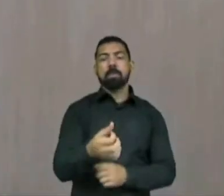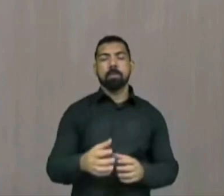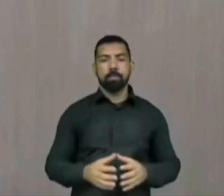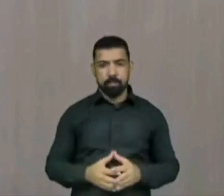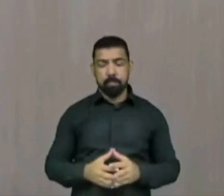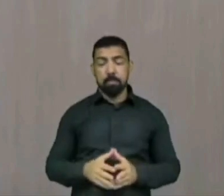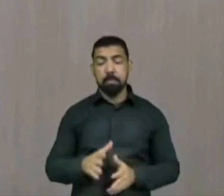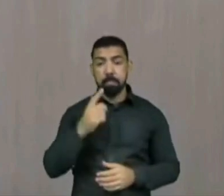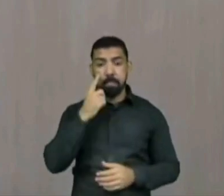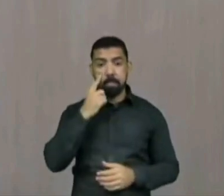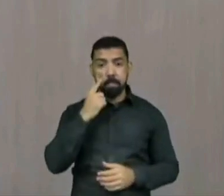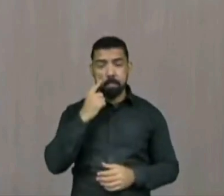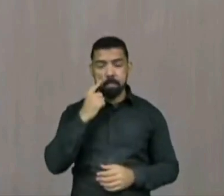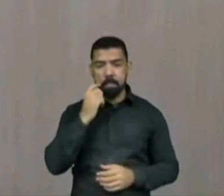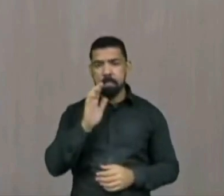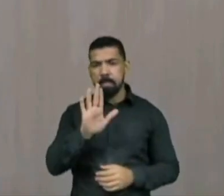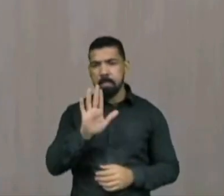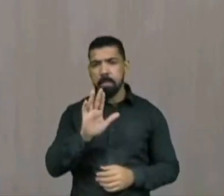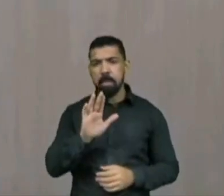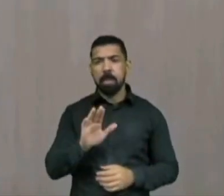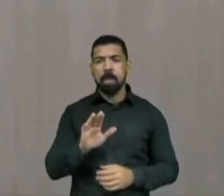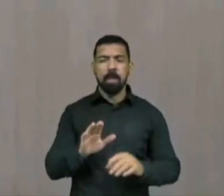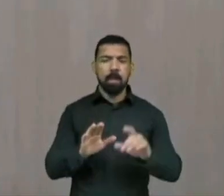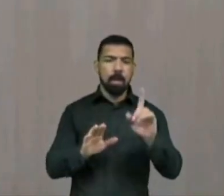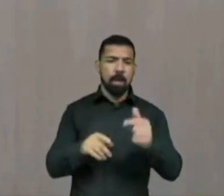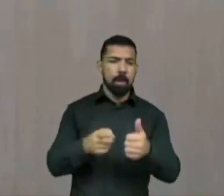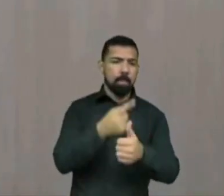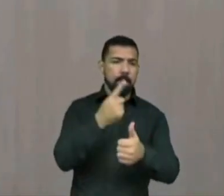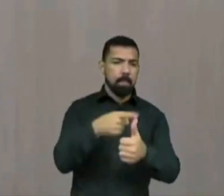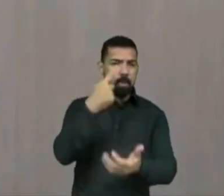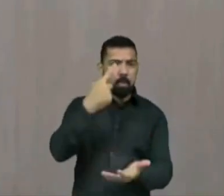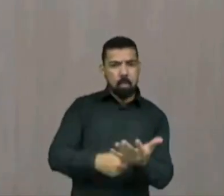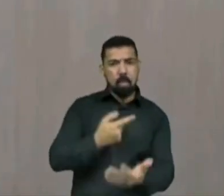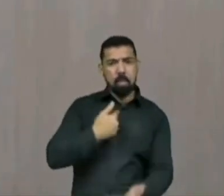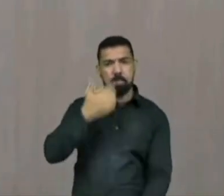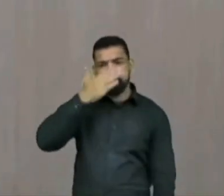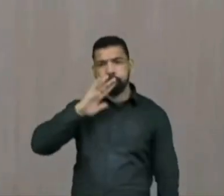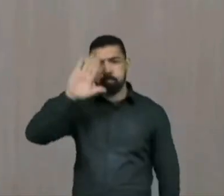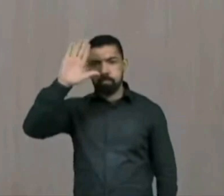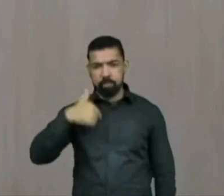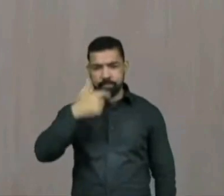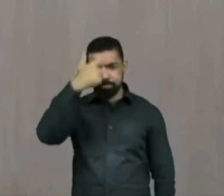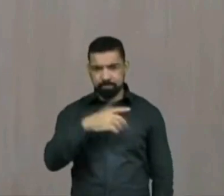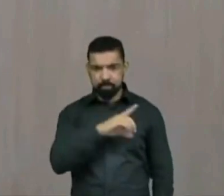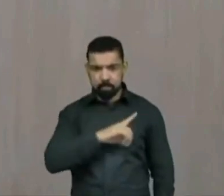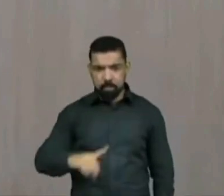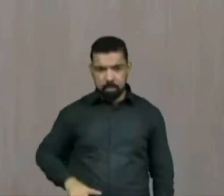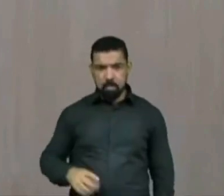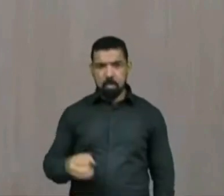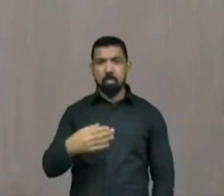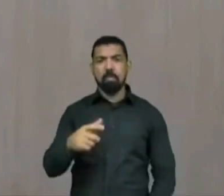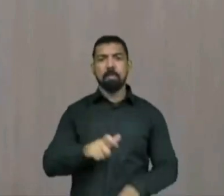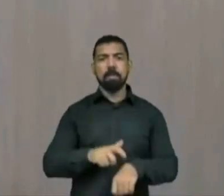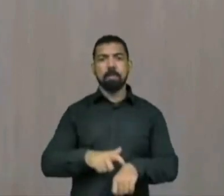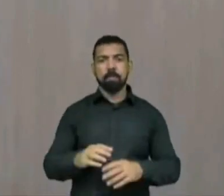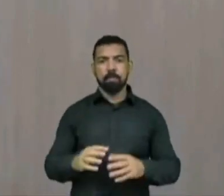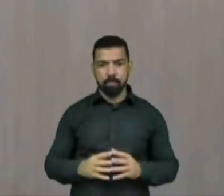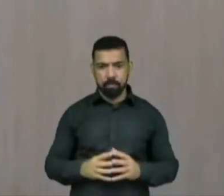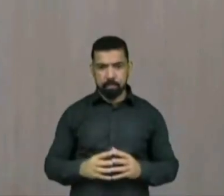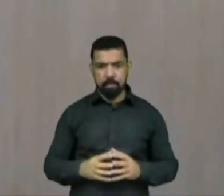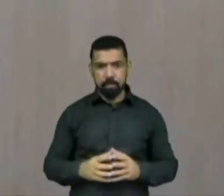nada, esse é o primeiro compromisso que pretendo honrar como mandatário nesse novo tempo histórico. Ser